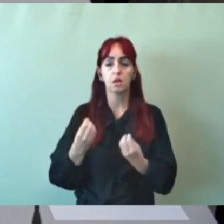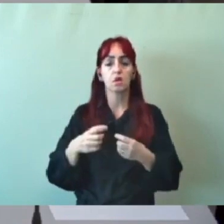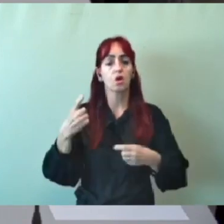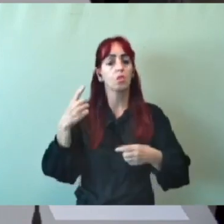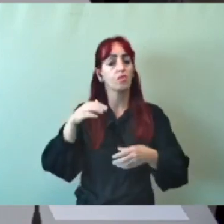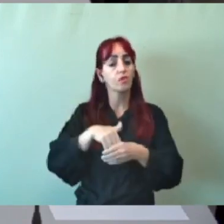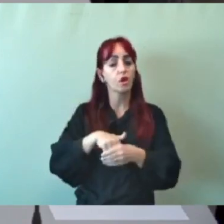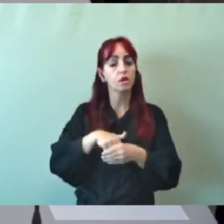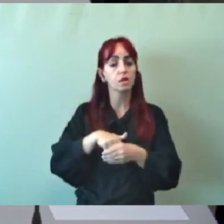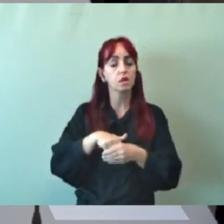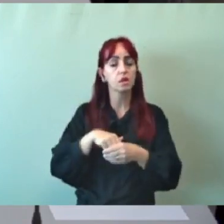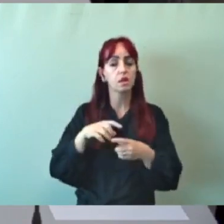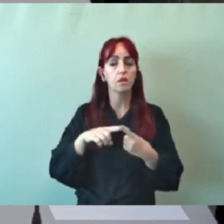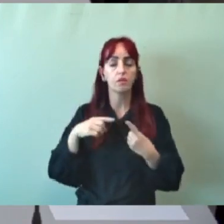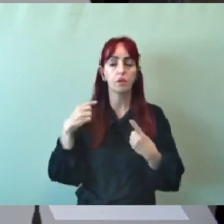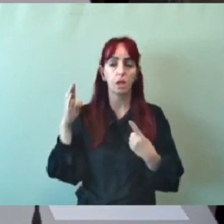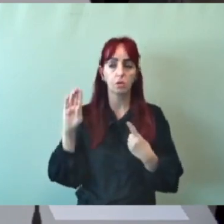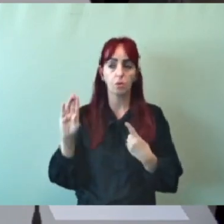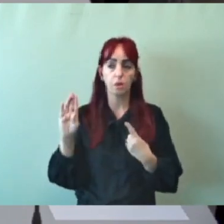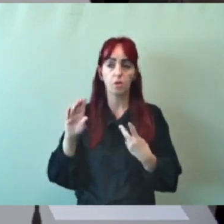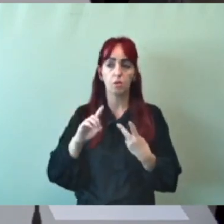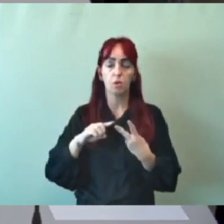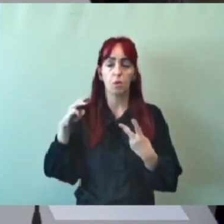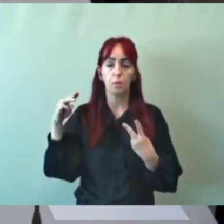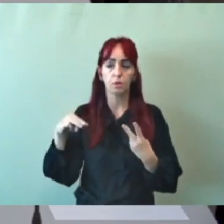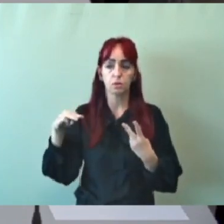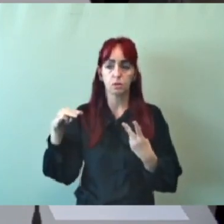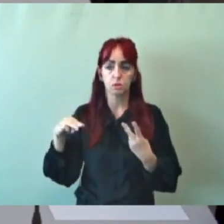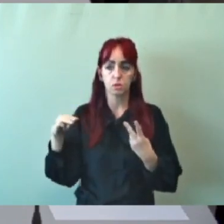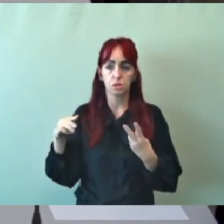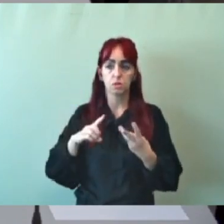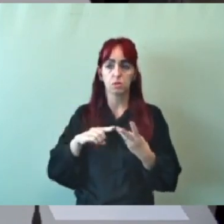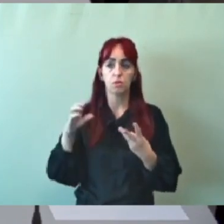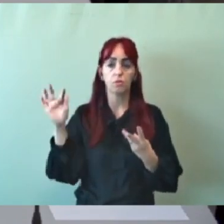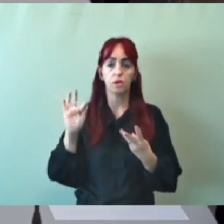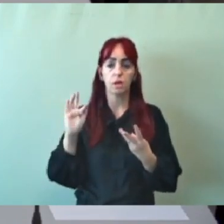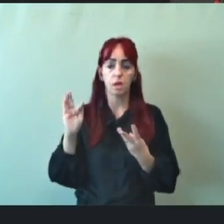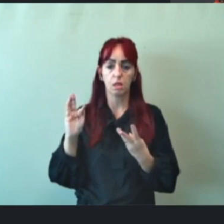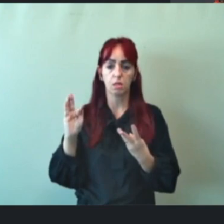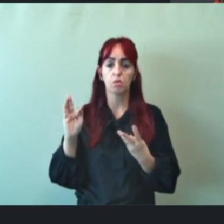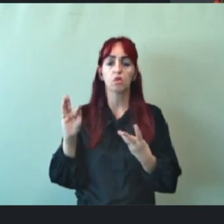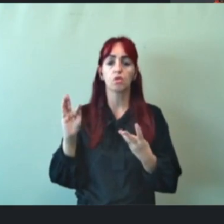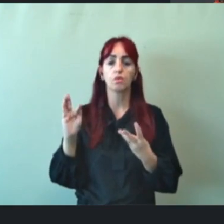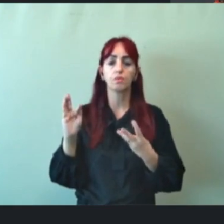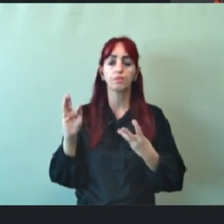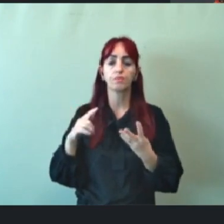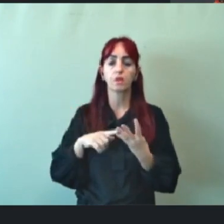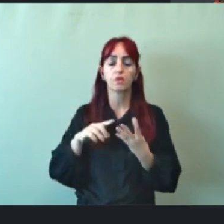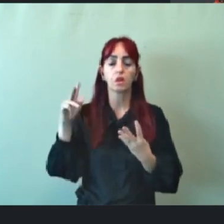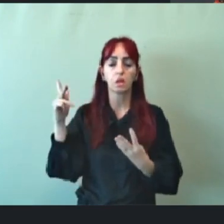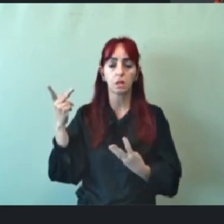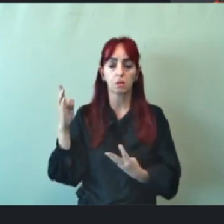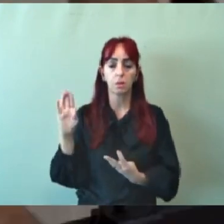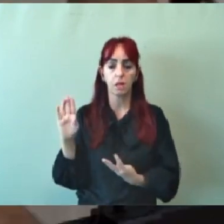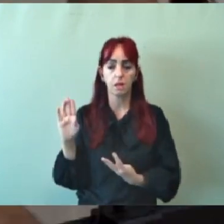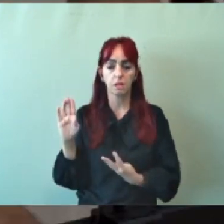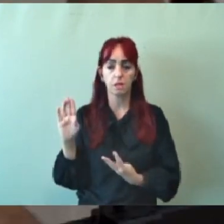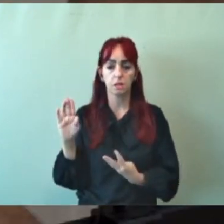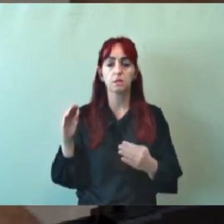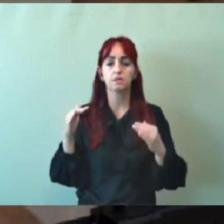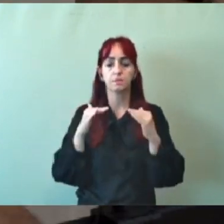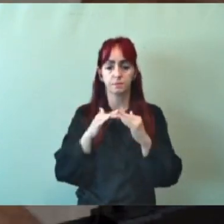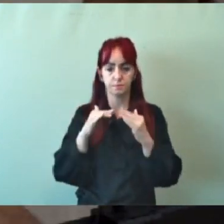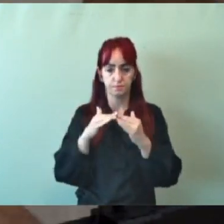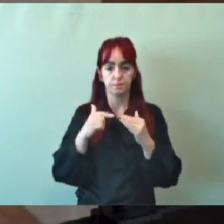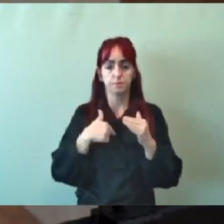acordo. Vereador Miltinho. De acordo. Vereador Fernando Luiz. De acordo. Vereador Henrique Braga. De acordo. Eu também voto